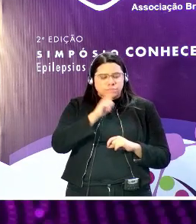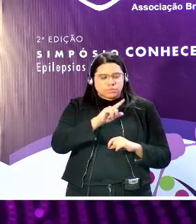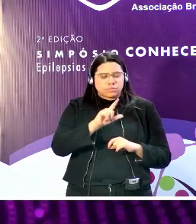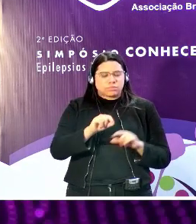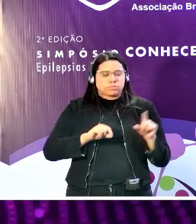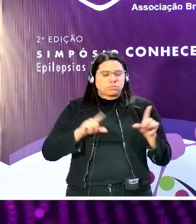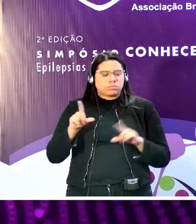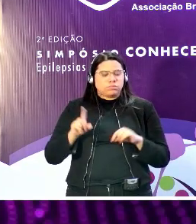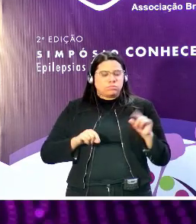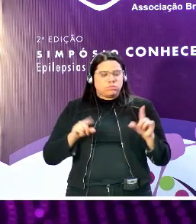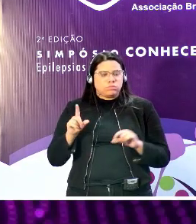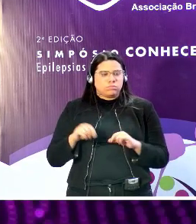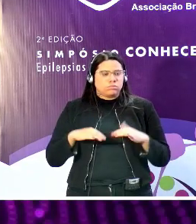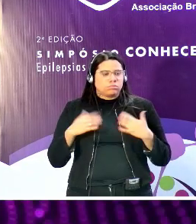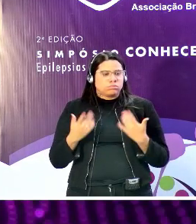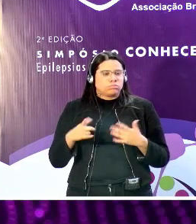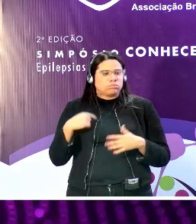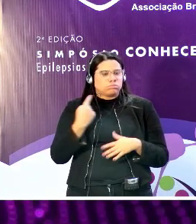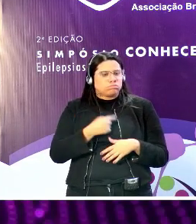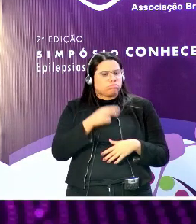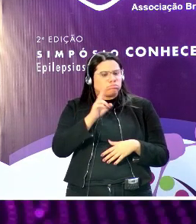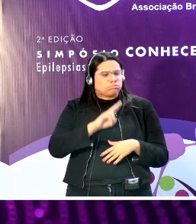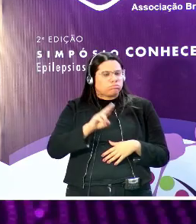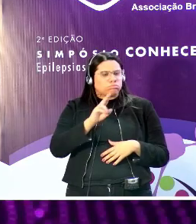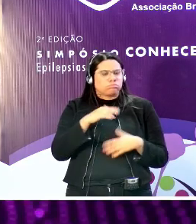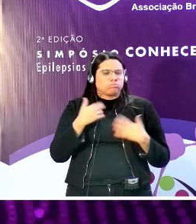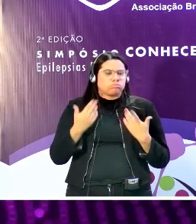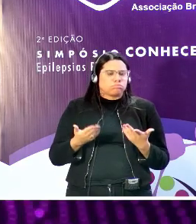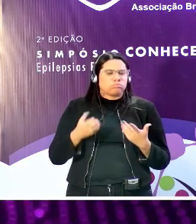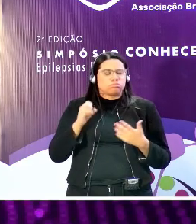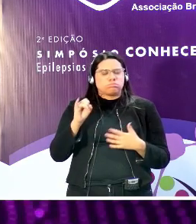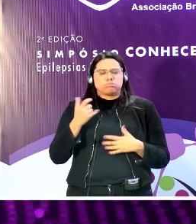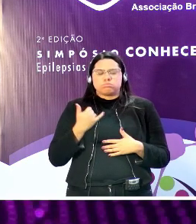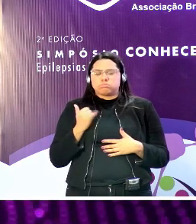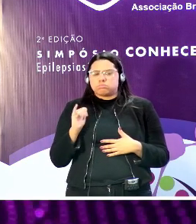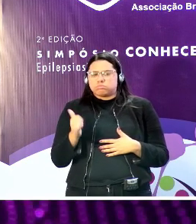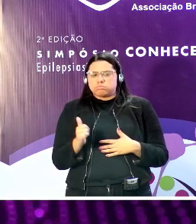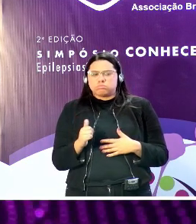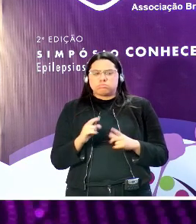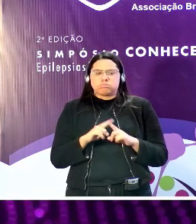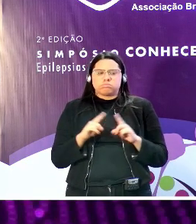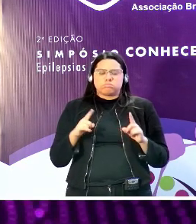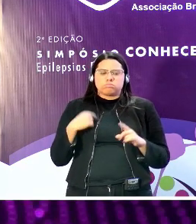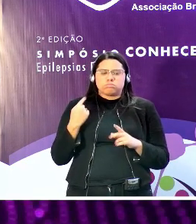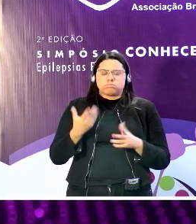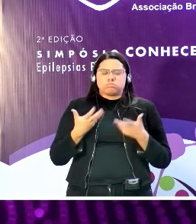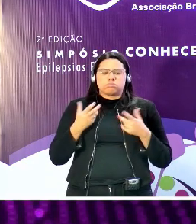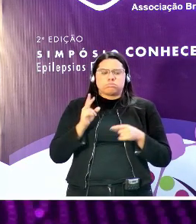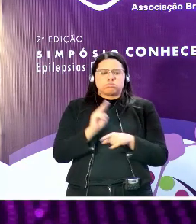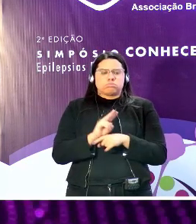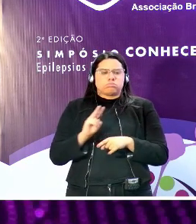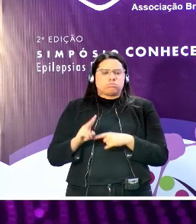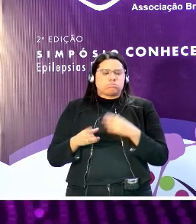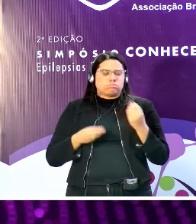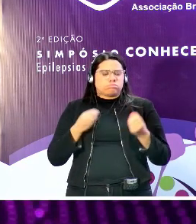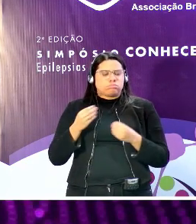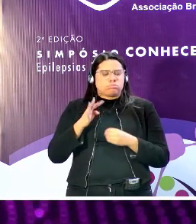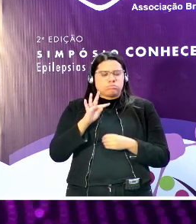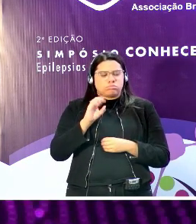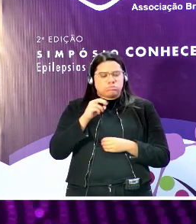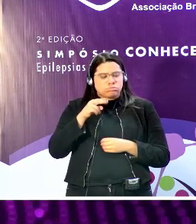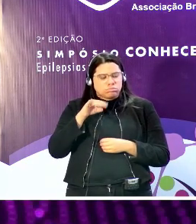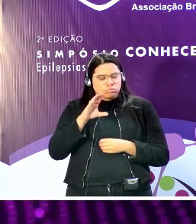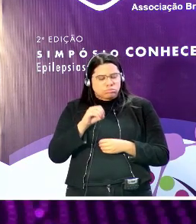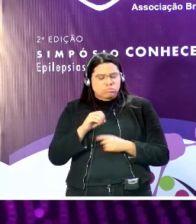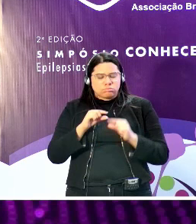selecionar qual que a gente vai utilizar, se é o uso, se é a voltagem, mas a gente quer preservar a corrente tônica. Quando a